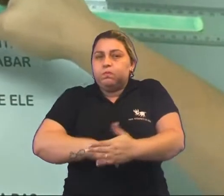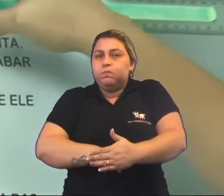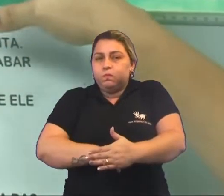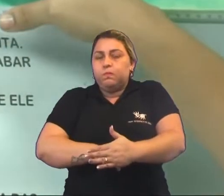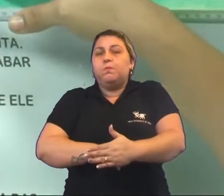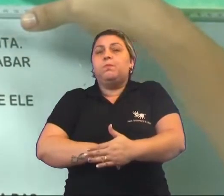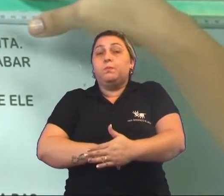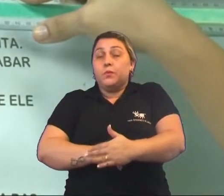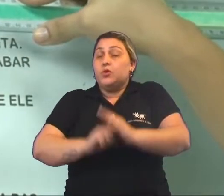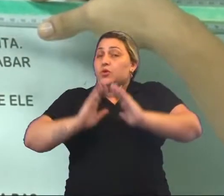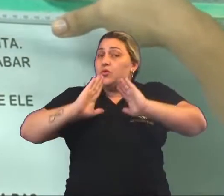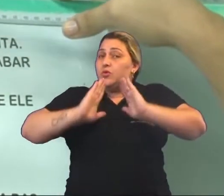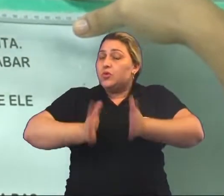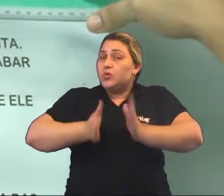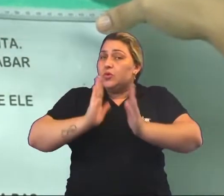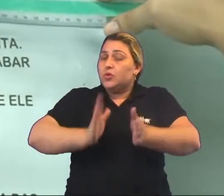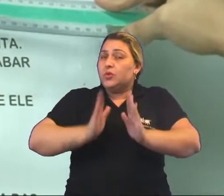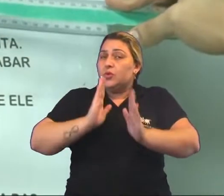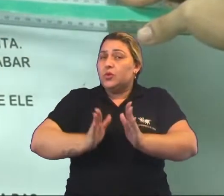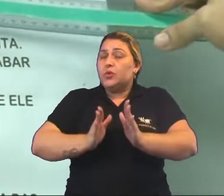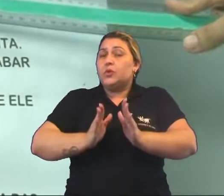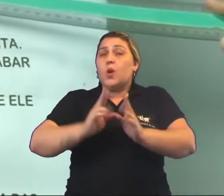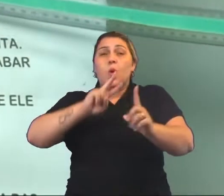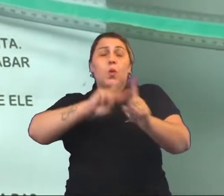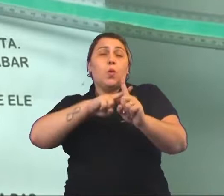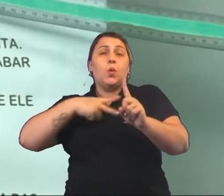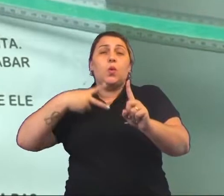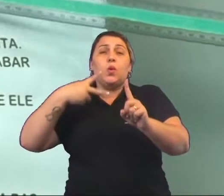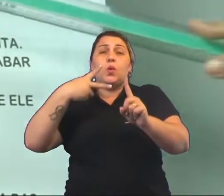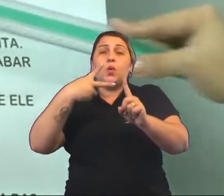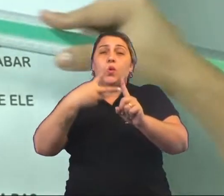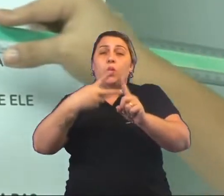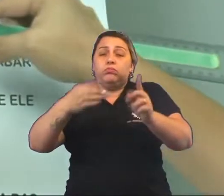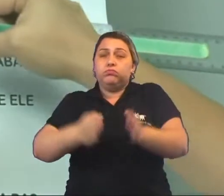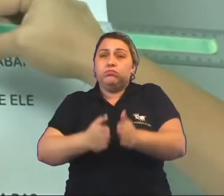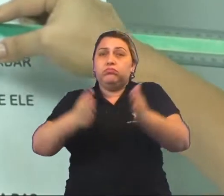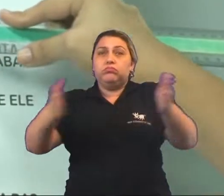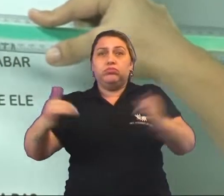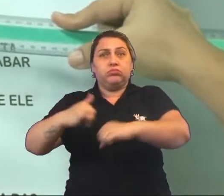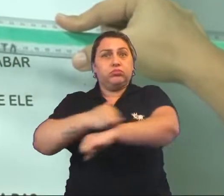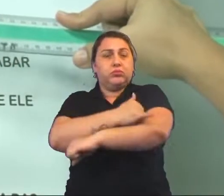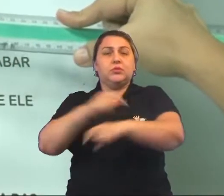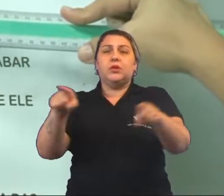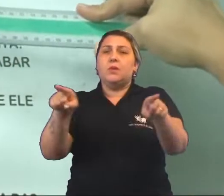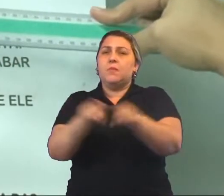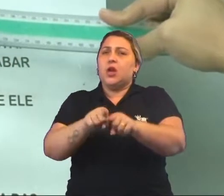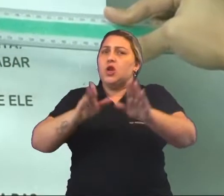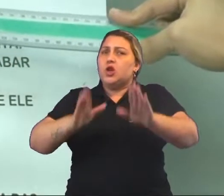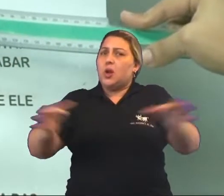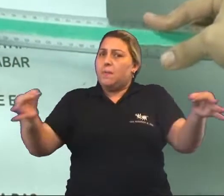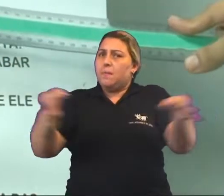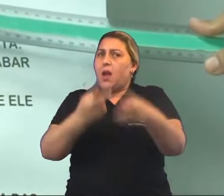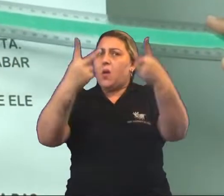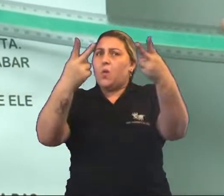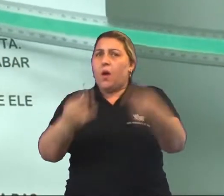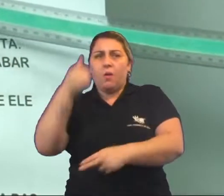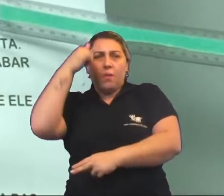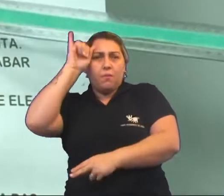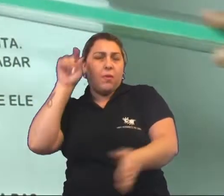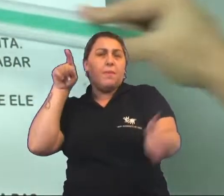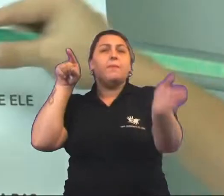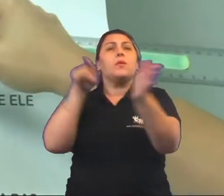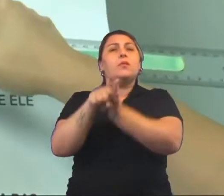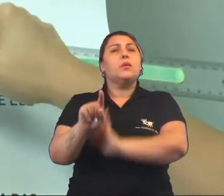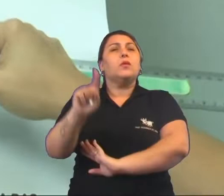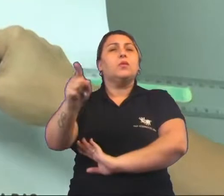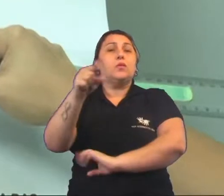pouco tempo já estava com o dobro do seu tamanho. Já estou grande, que nem ele? Perguntou